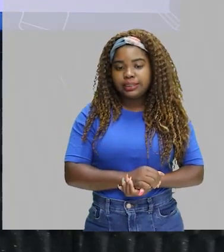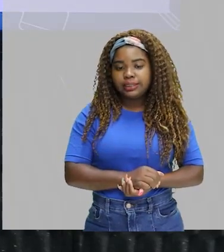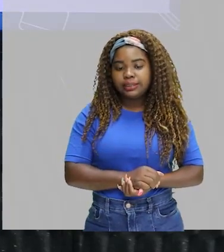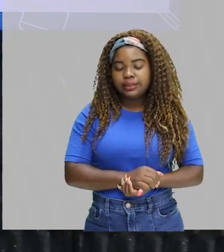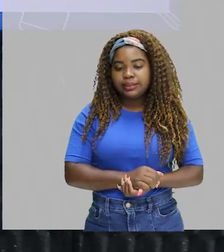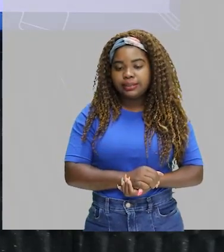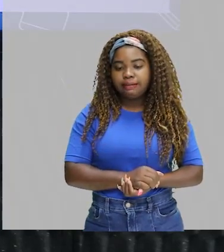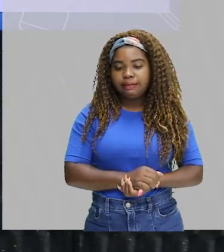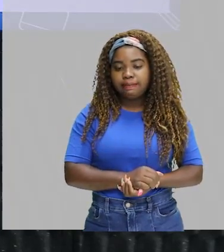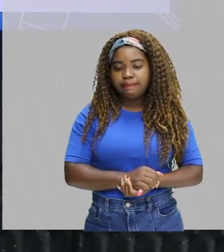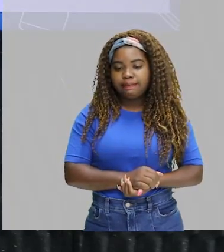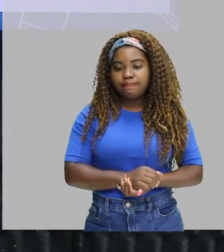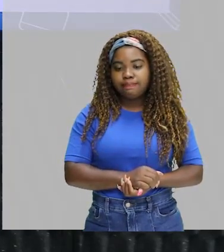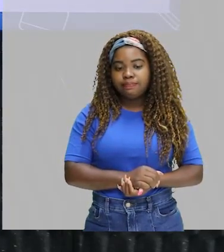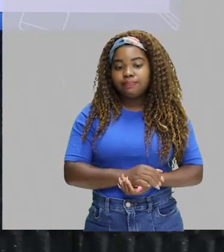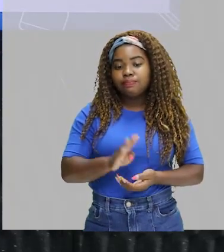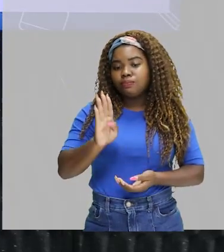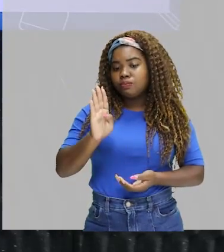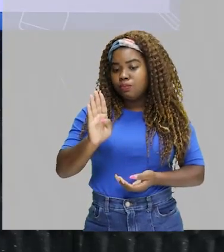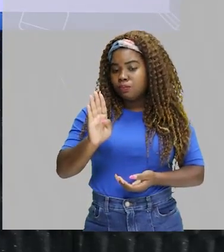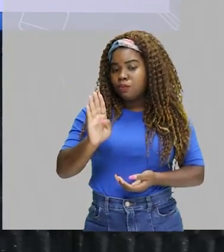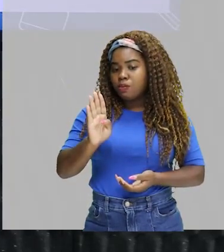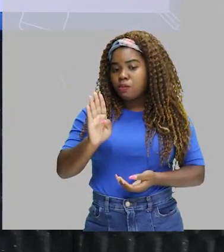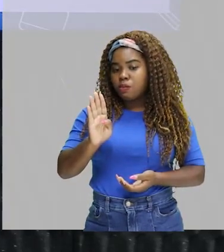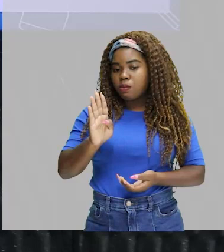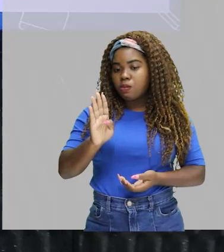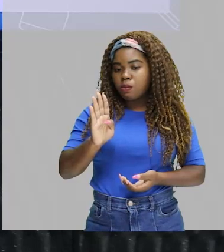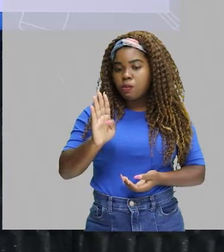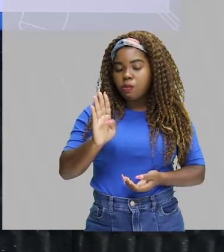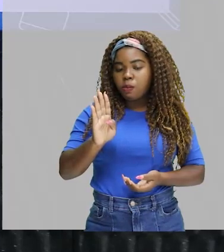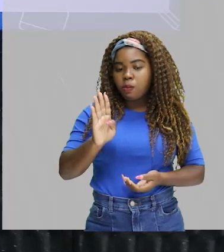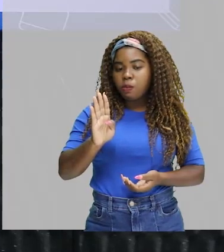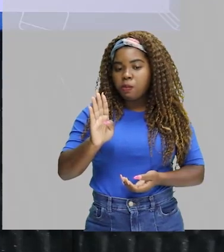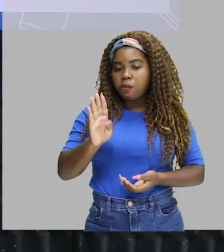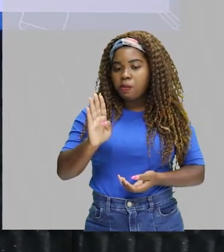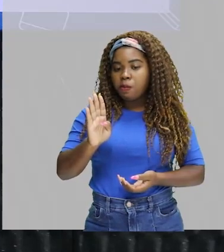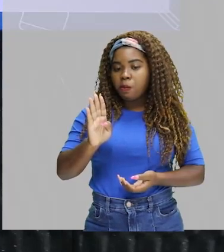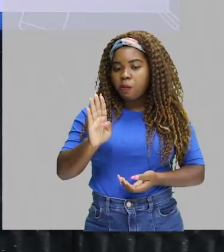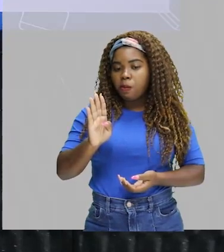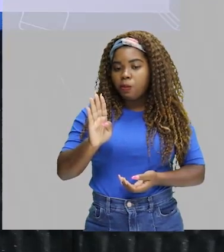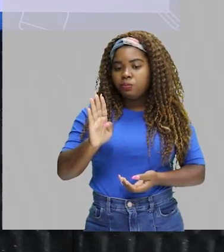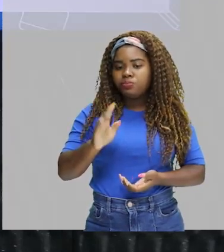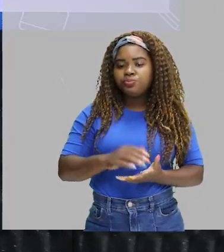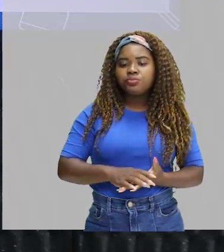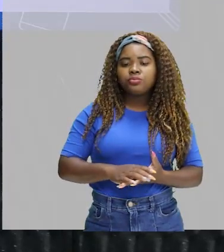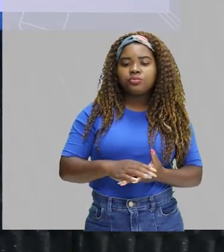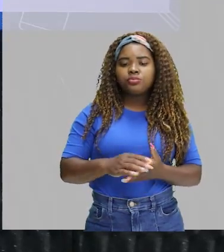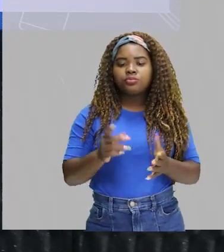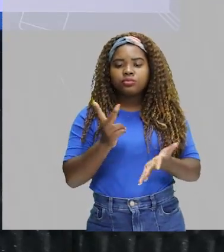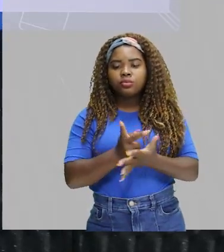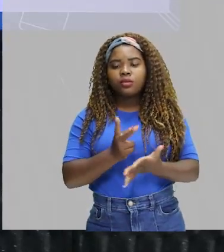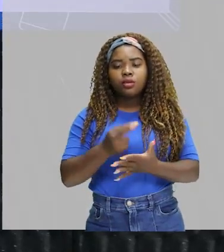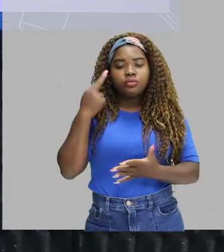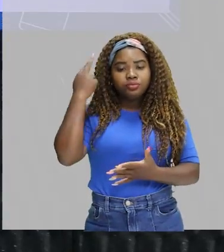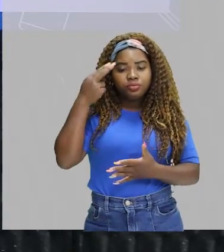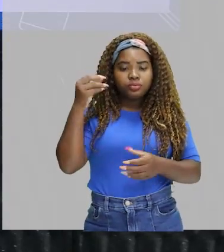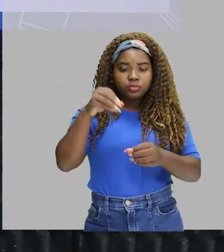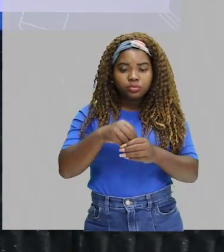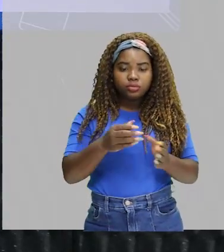tá? Bom, aqui nessa letra B, traz novamente a utilidade, o que é um pouco questionável dentro desse processo,